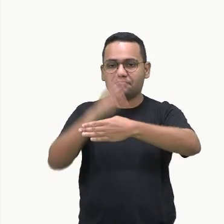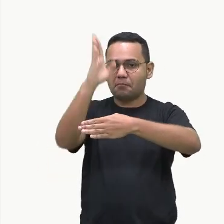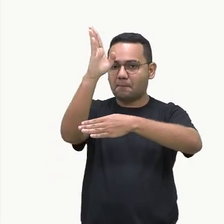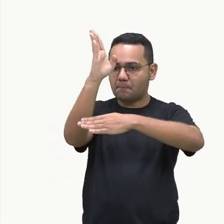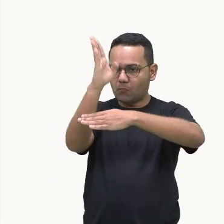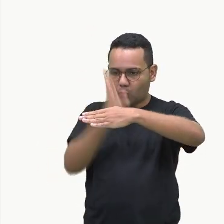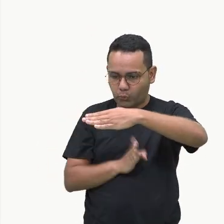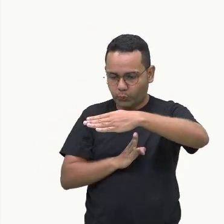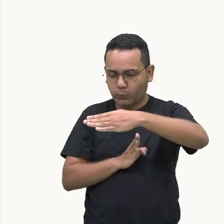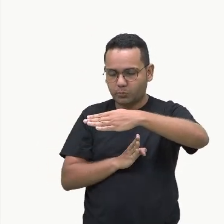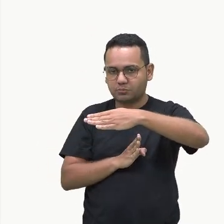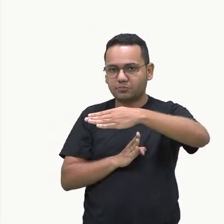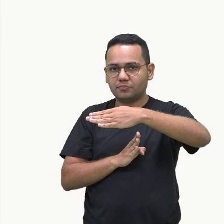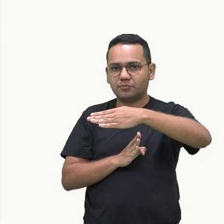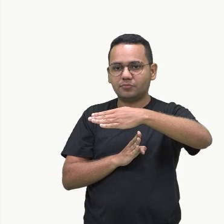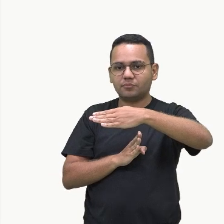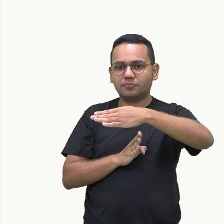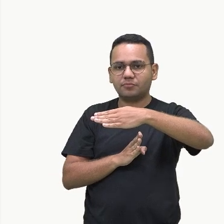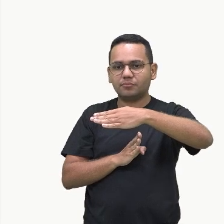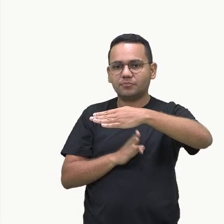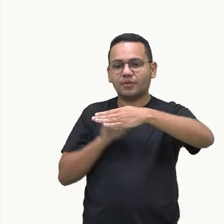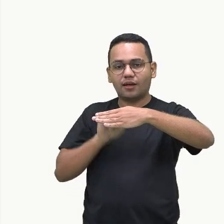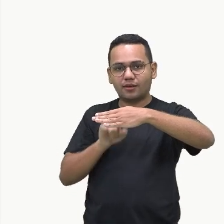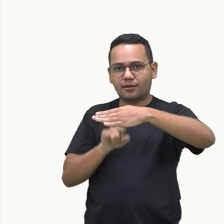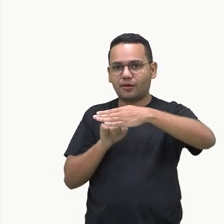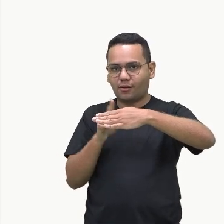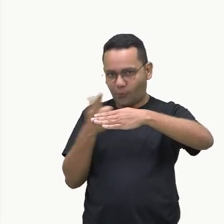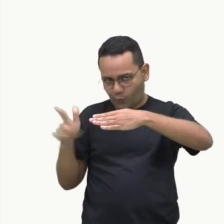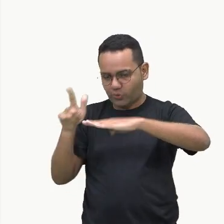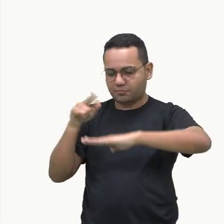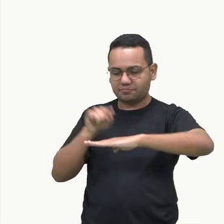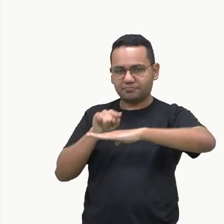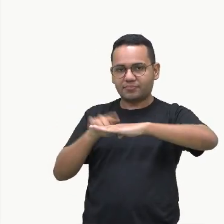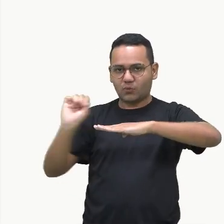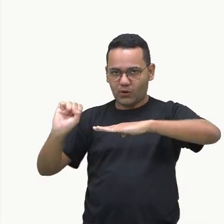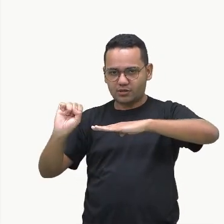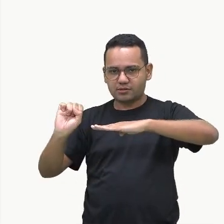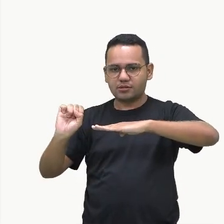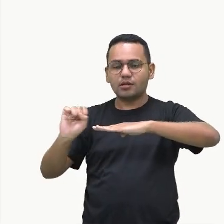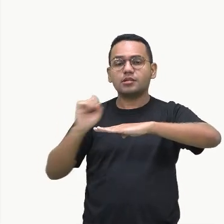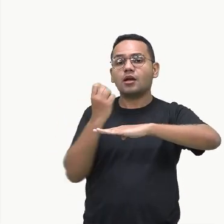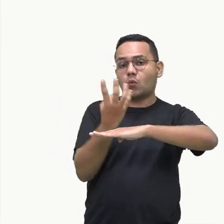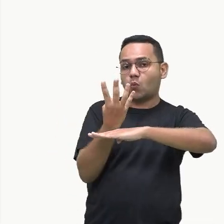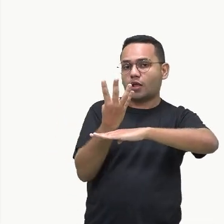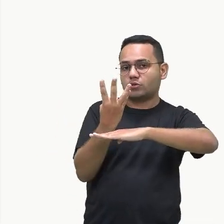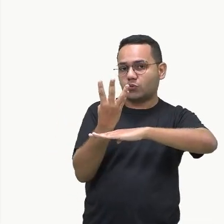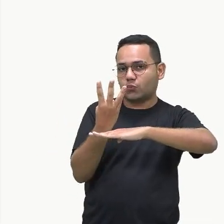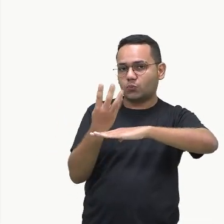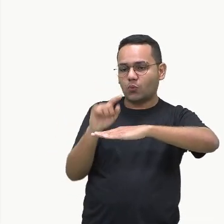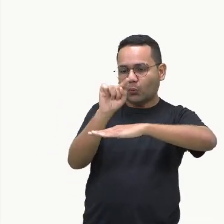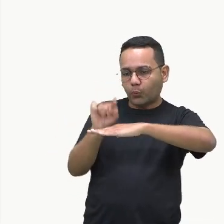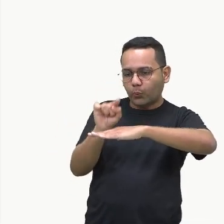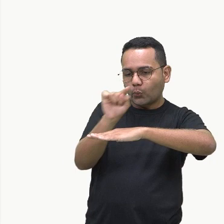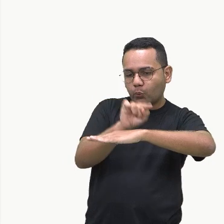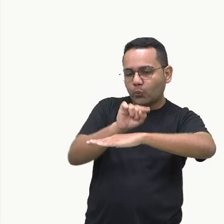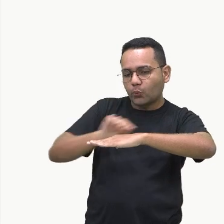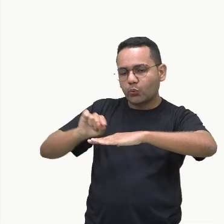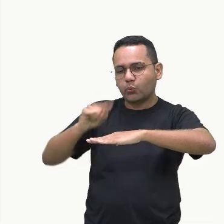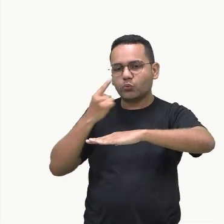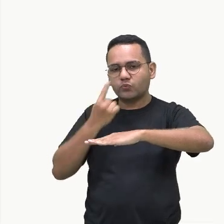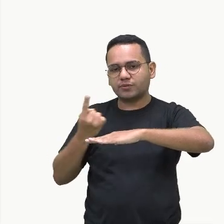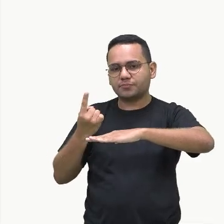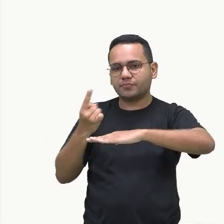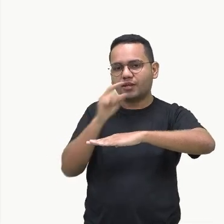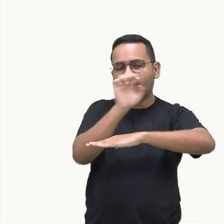também ali corta a reta S, também formam quatro ângulos, E, F, G e